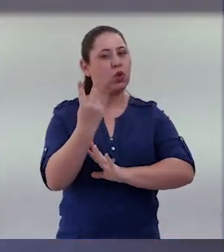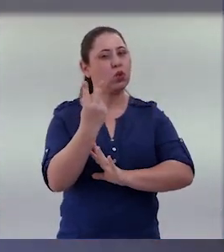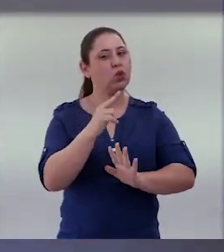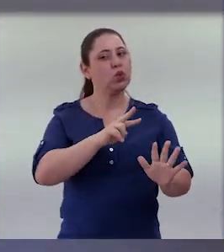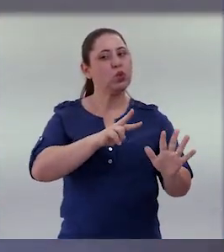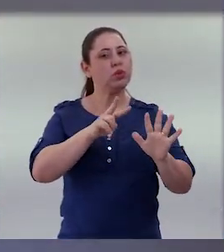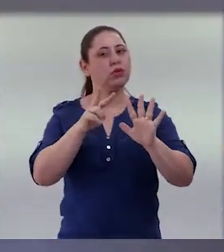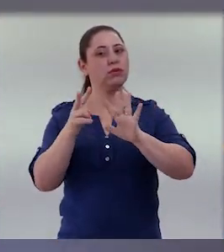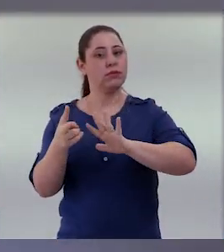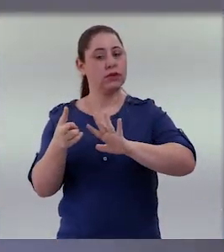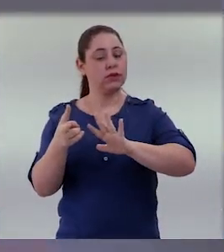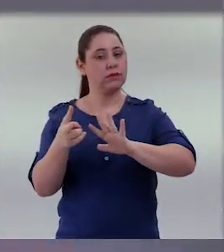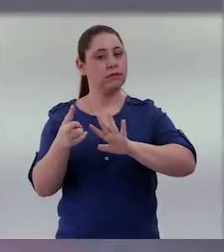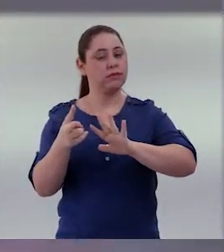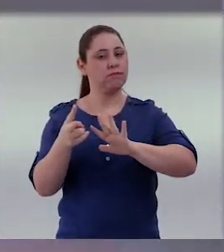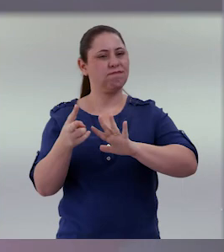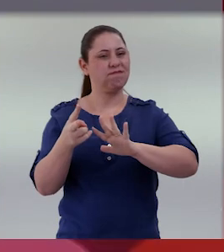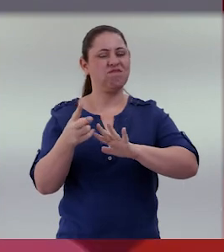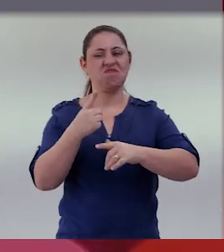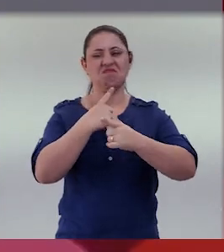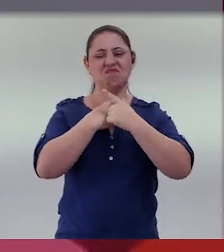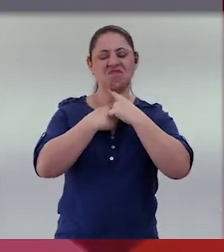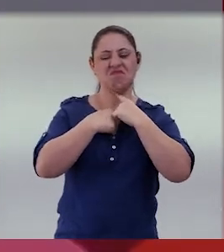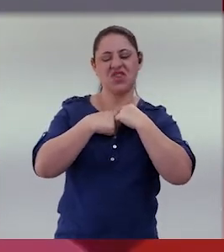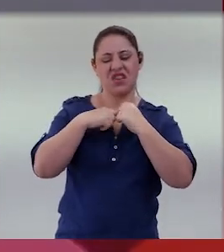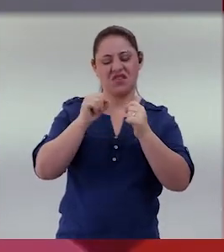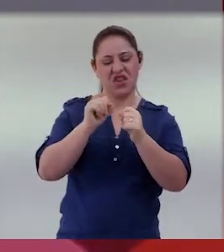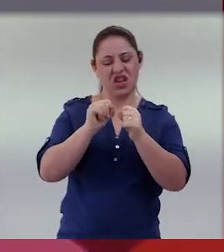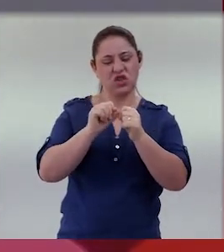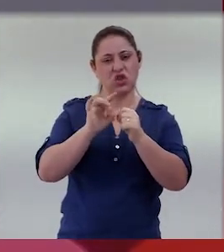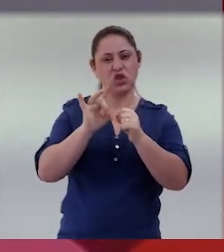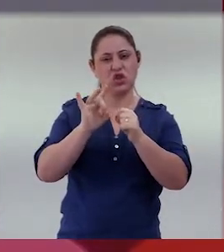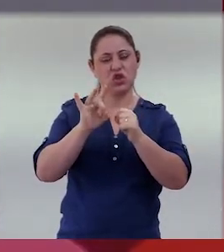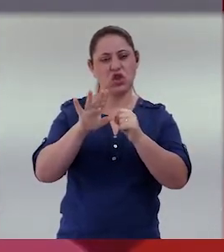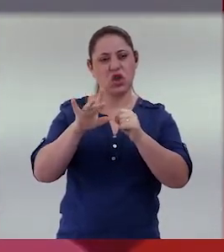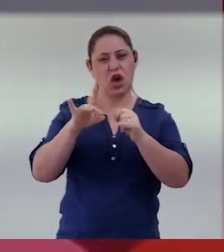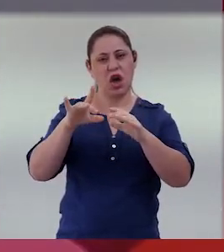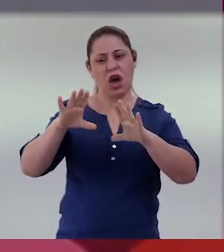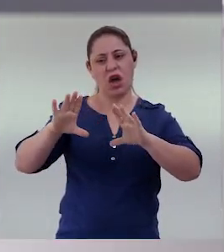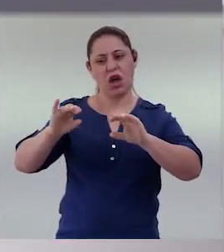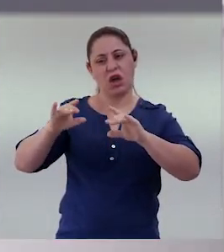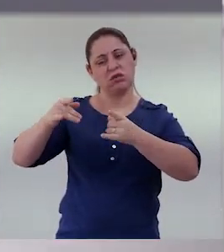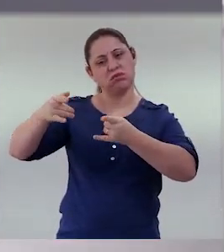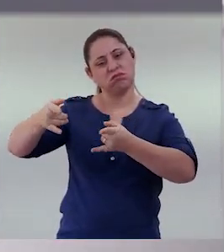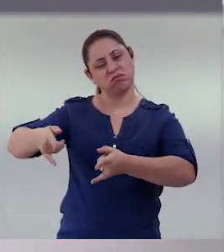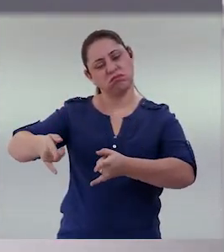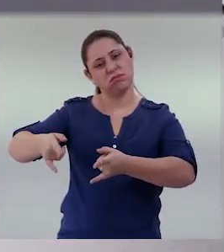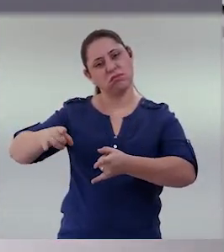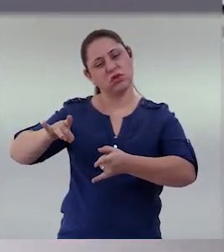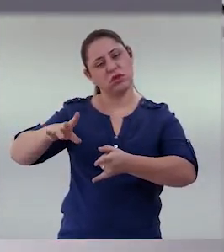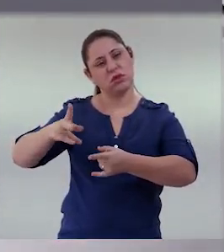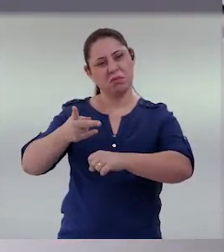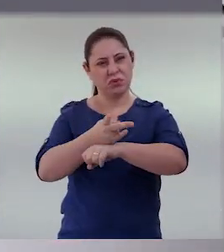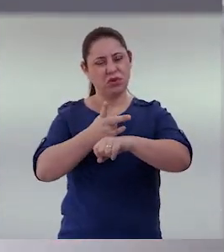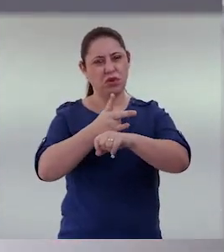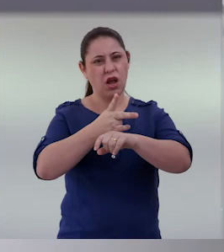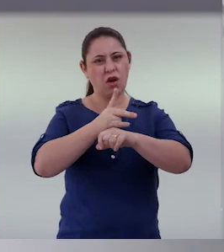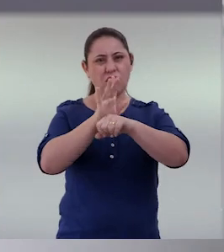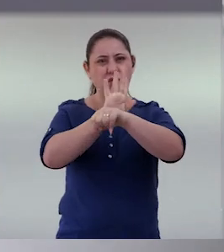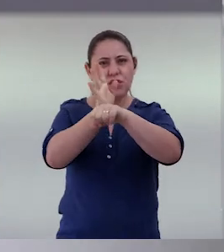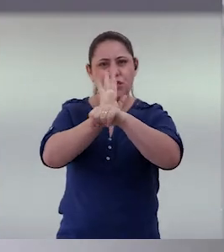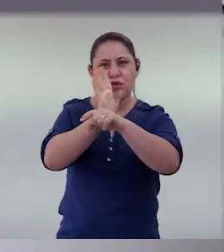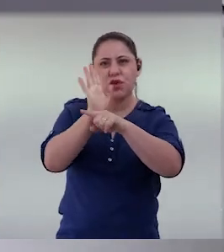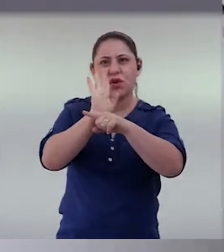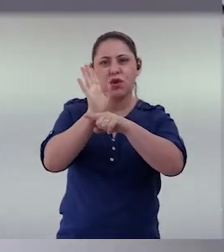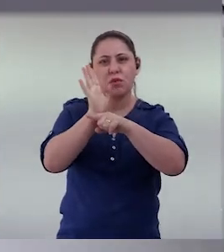de uma semana, 2 semanas, você não tem vontade de levantar da cama, não tem vontade de